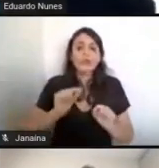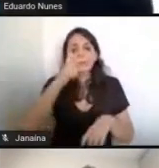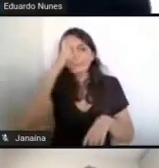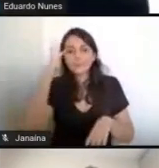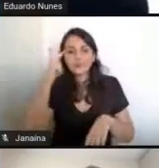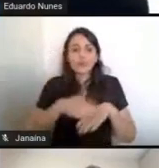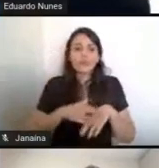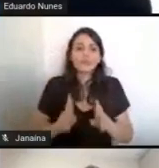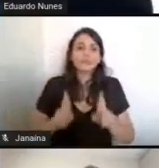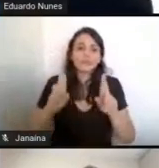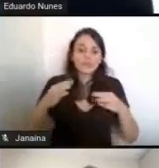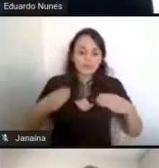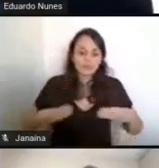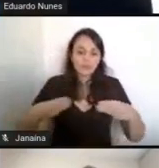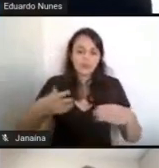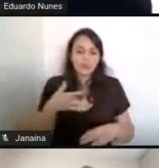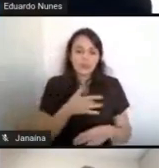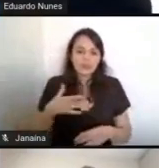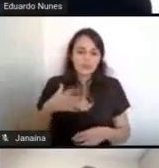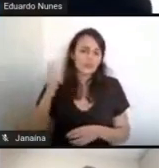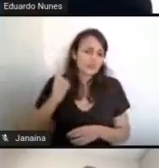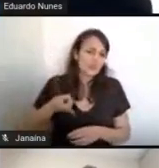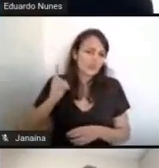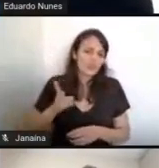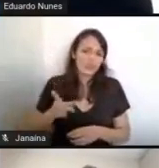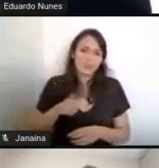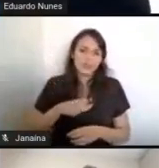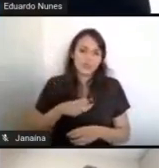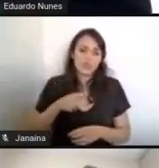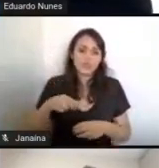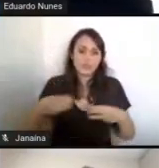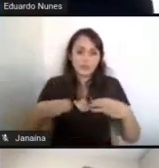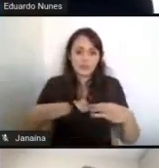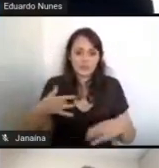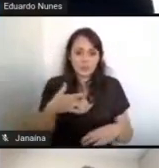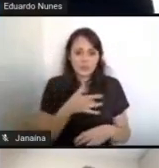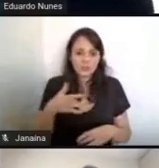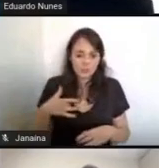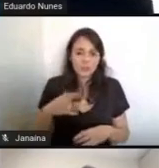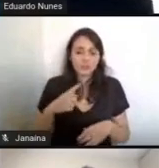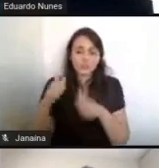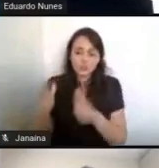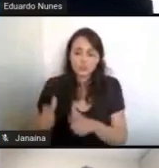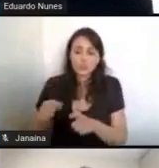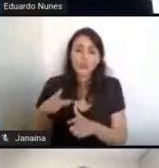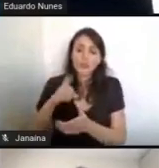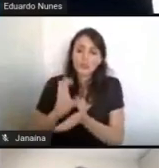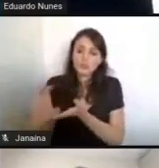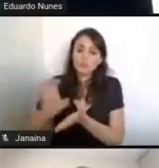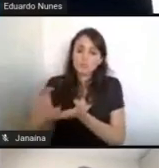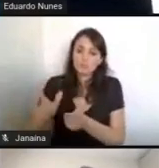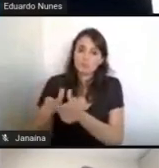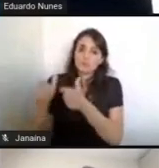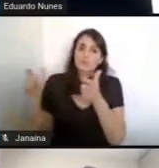gente sempre teve trocas, o Ministério da Saúde é uma pasta muito importante, que tem um recurso muito grande, e ela